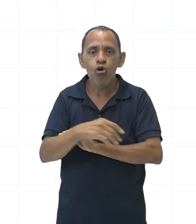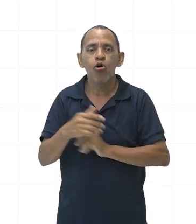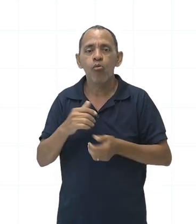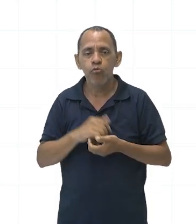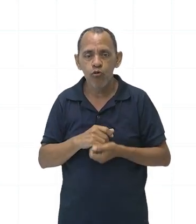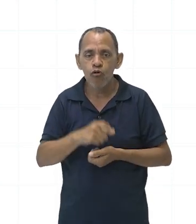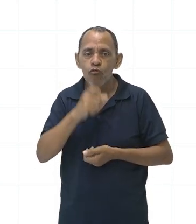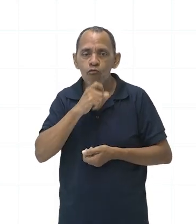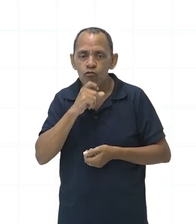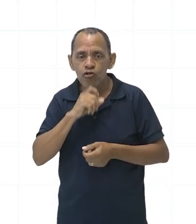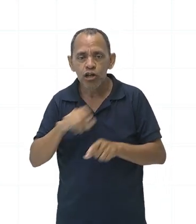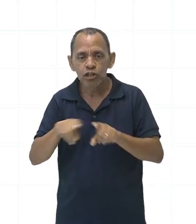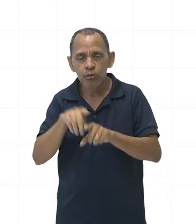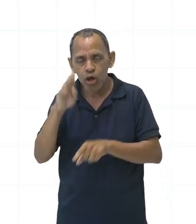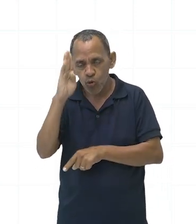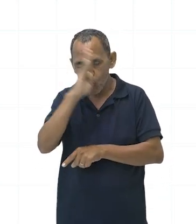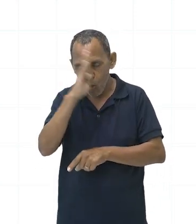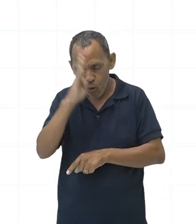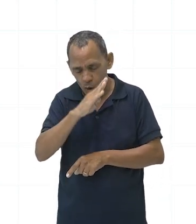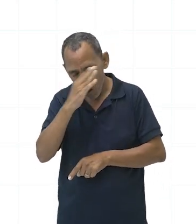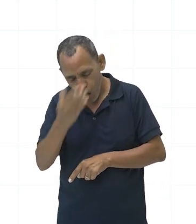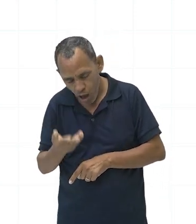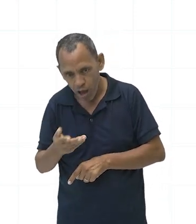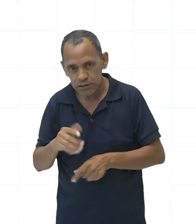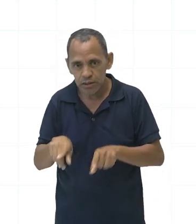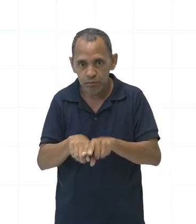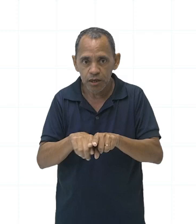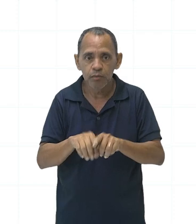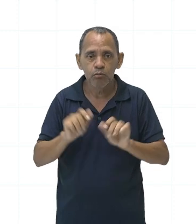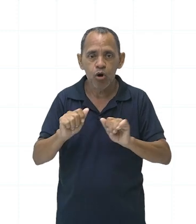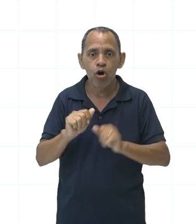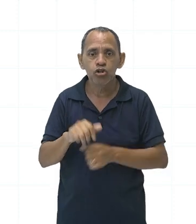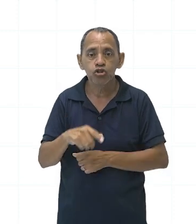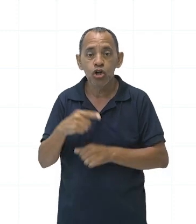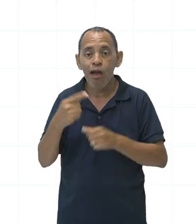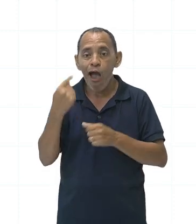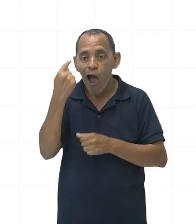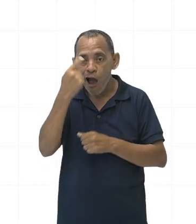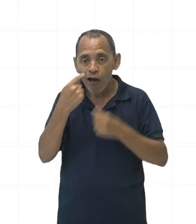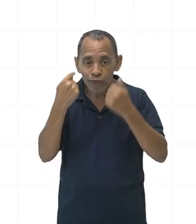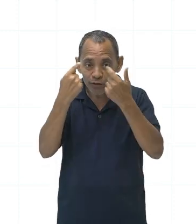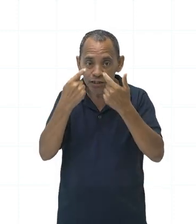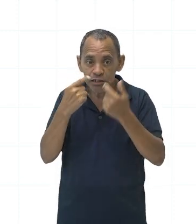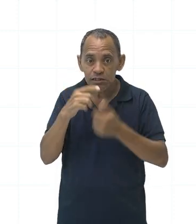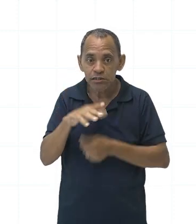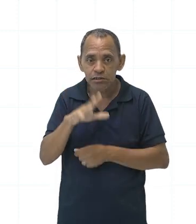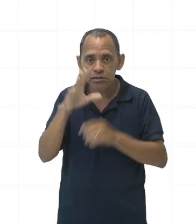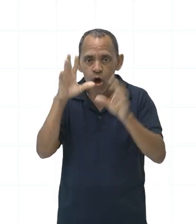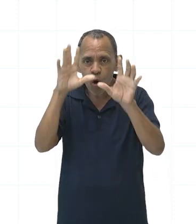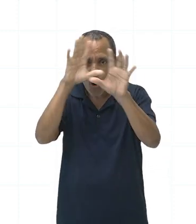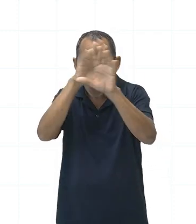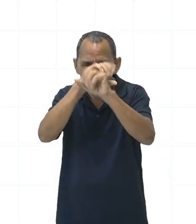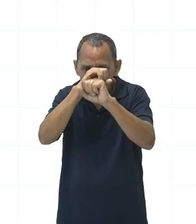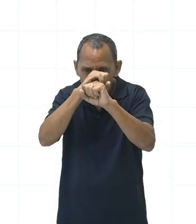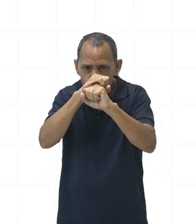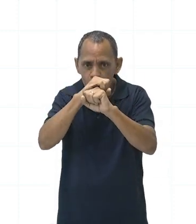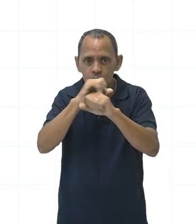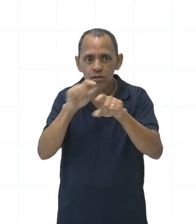sintomas, escurecimento da visão, e também a perda de consciência quando